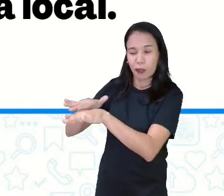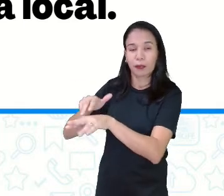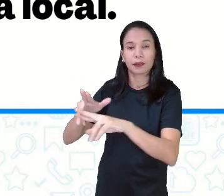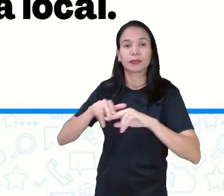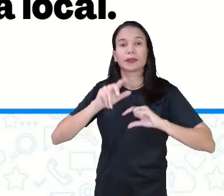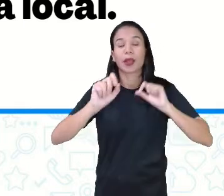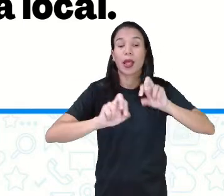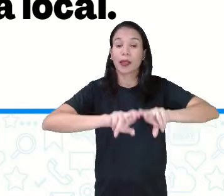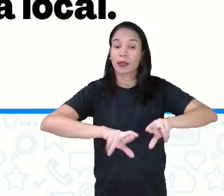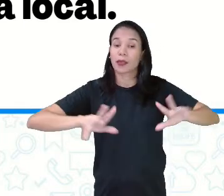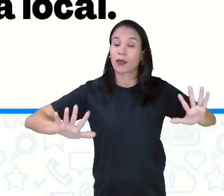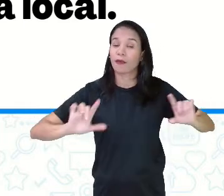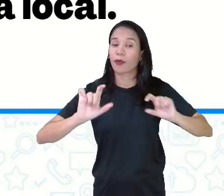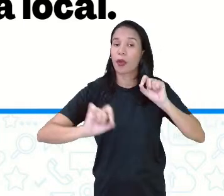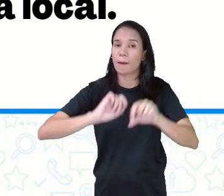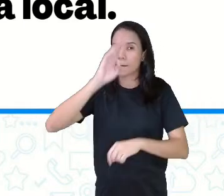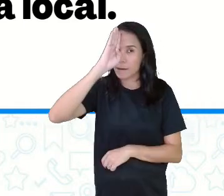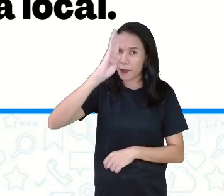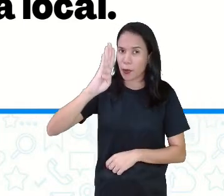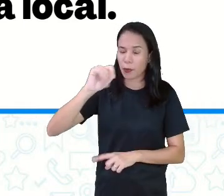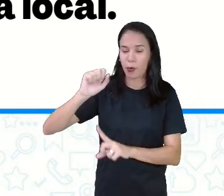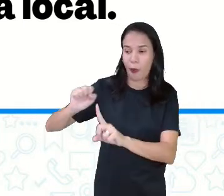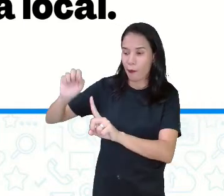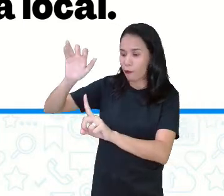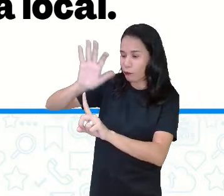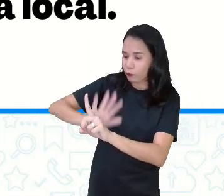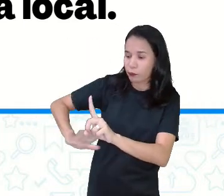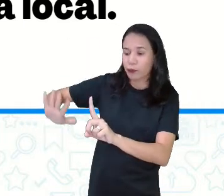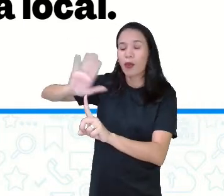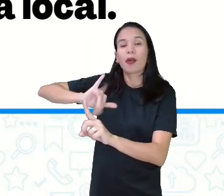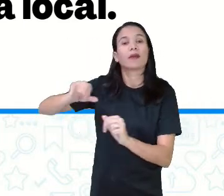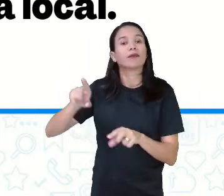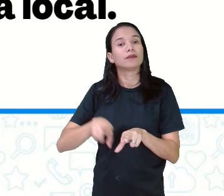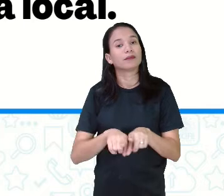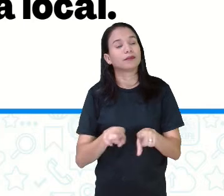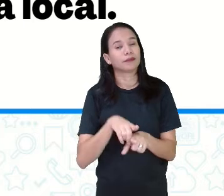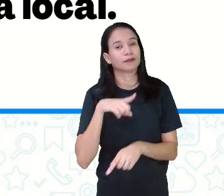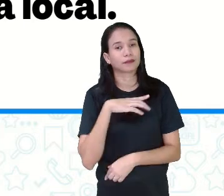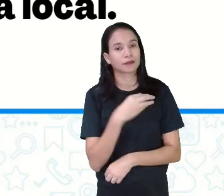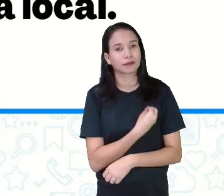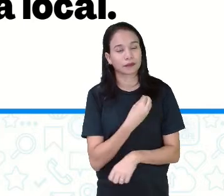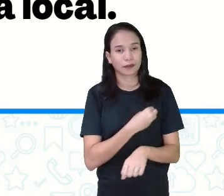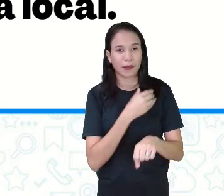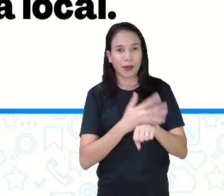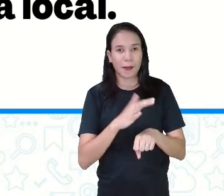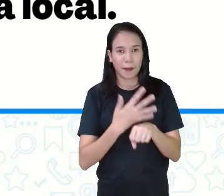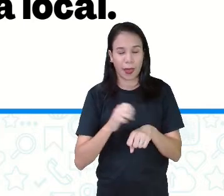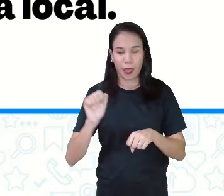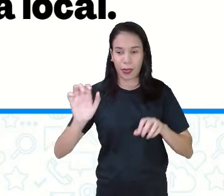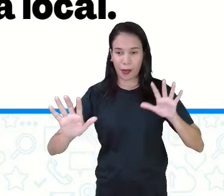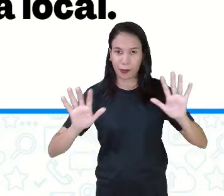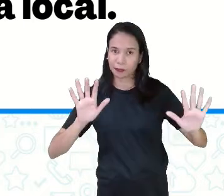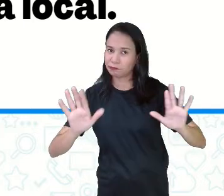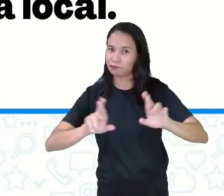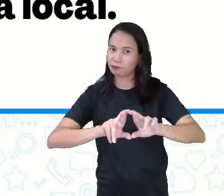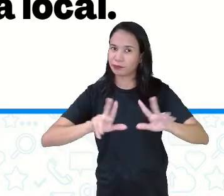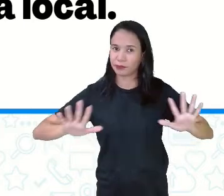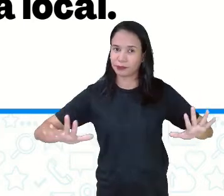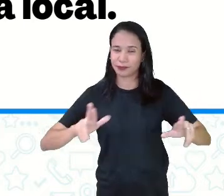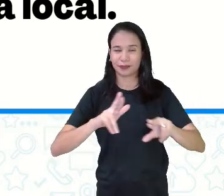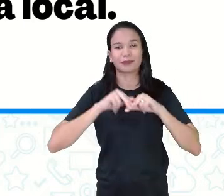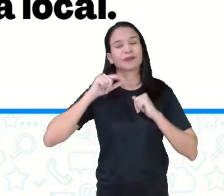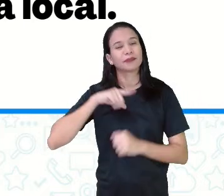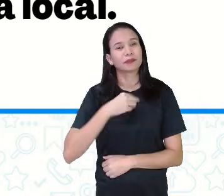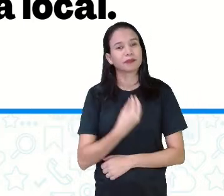dão-se principalmente nas paisagens e no modo de vida entre os habitantes de cada local. Como